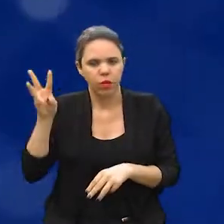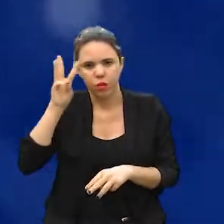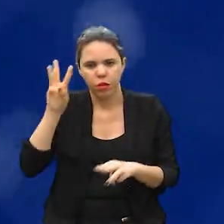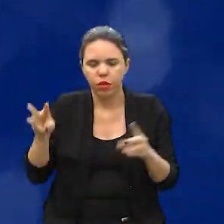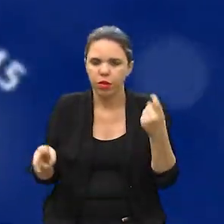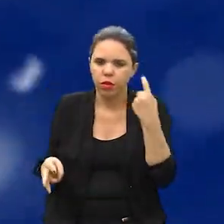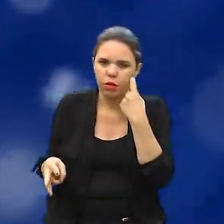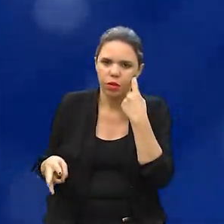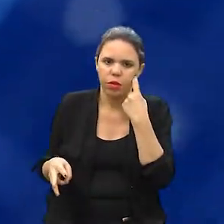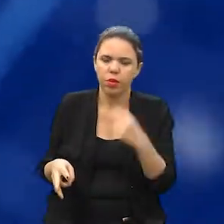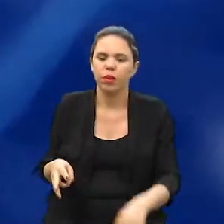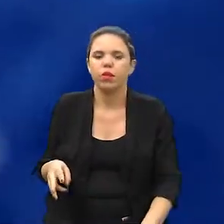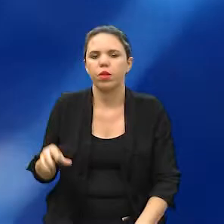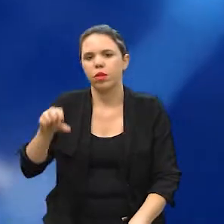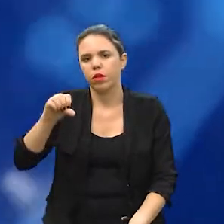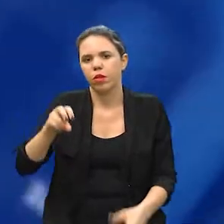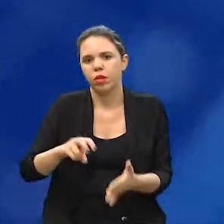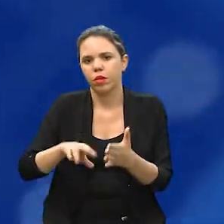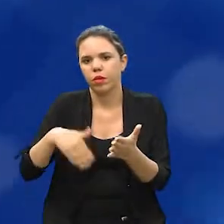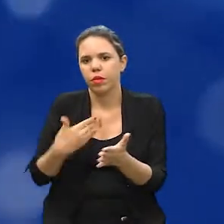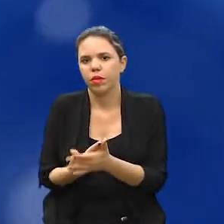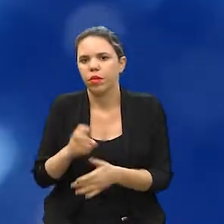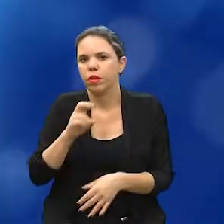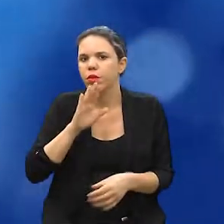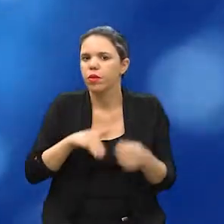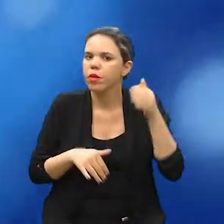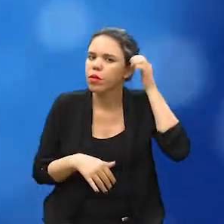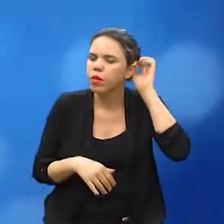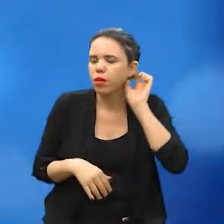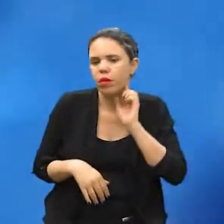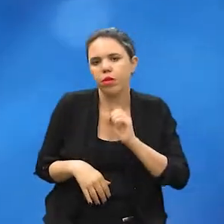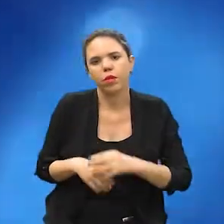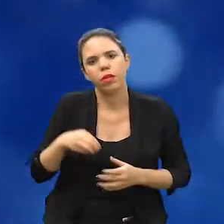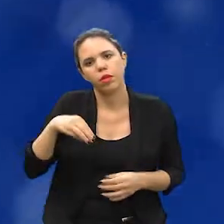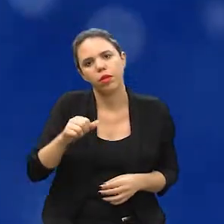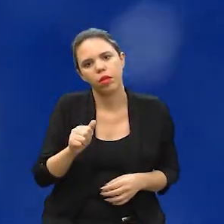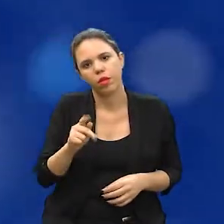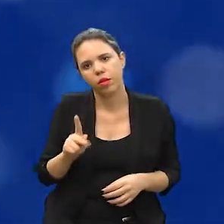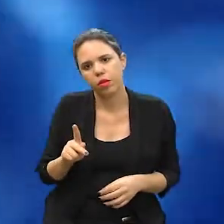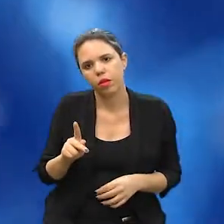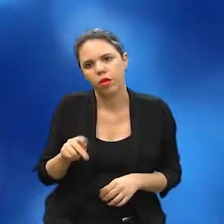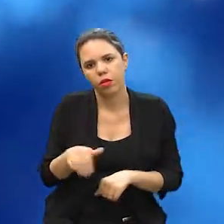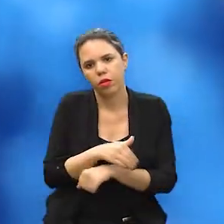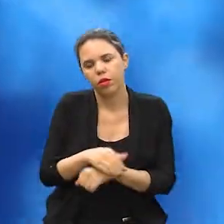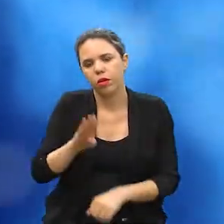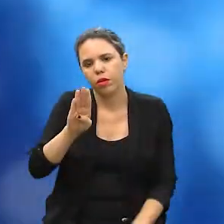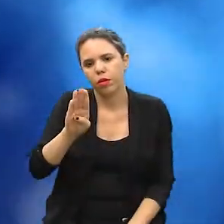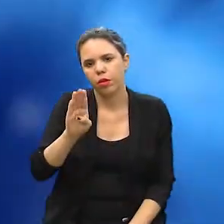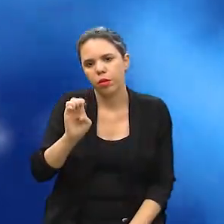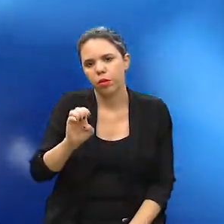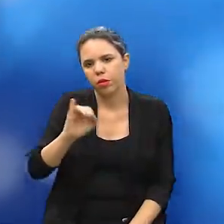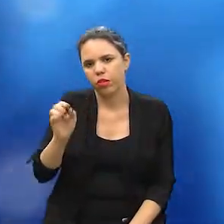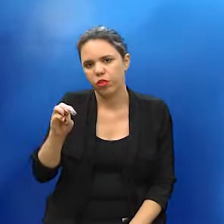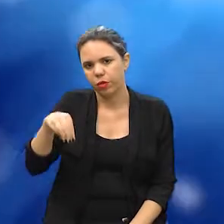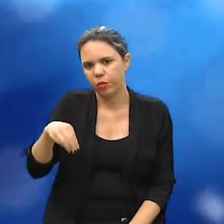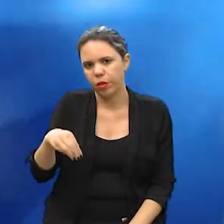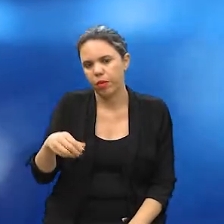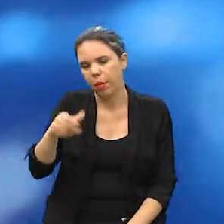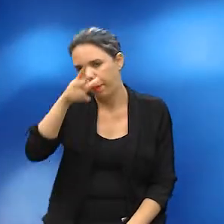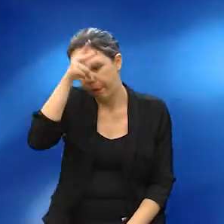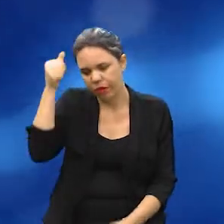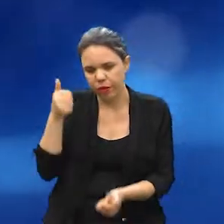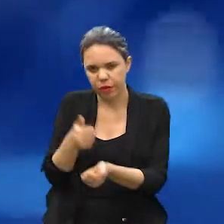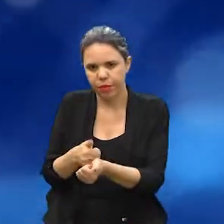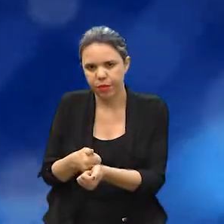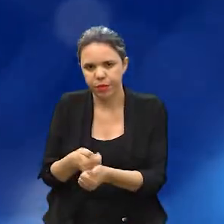terça a sexta-feira, das 9 da manhã às 5 da tarde, no MAC, que fica lá na rua Benjamin Constant, ao lado da Prefeitura de